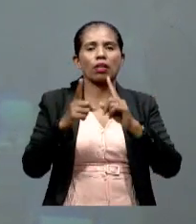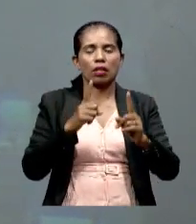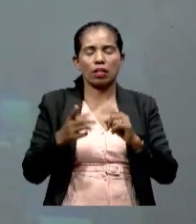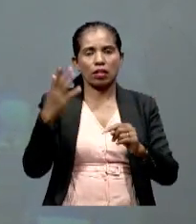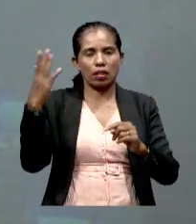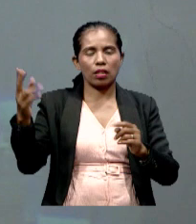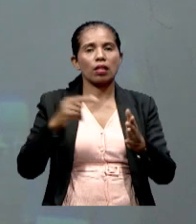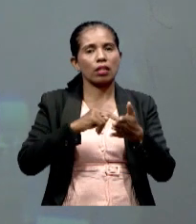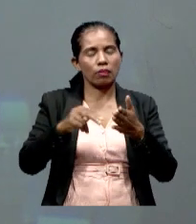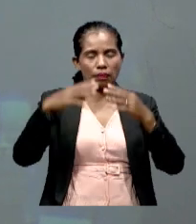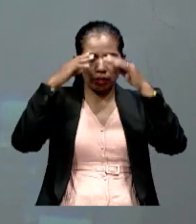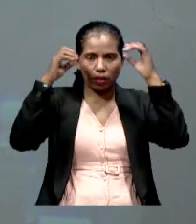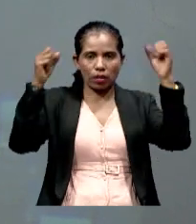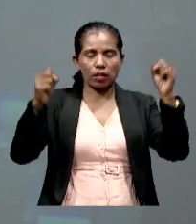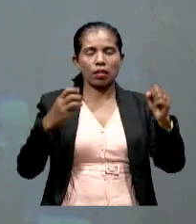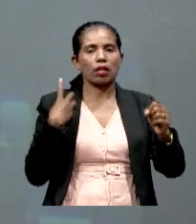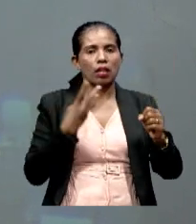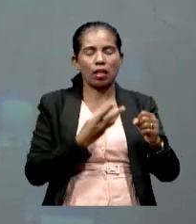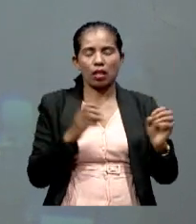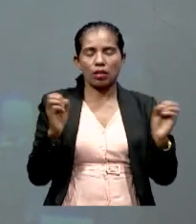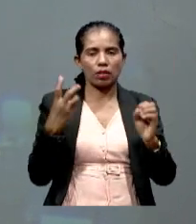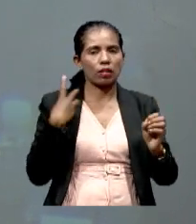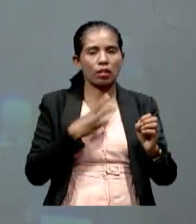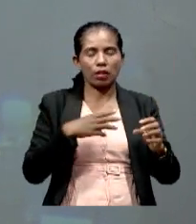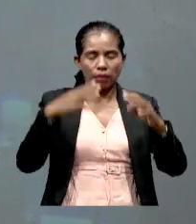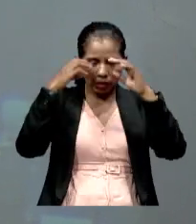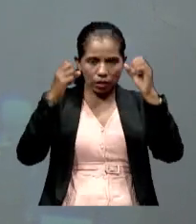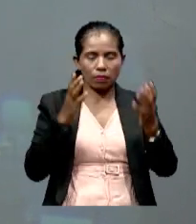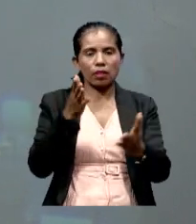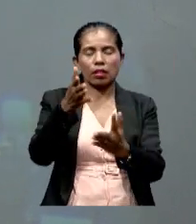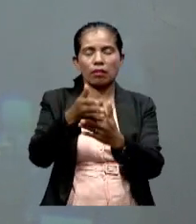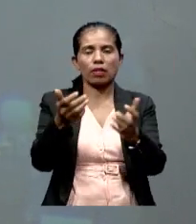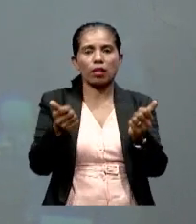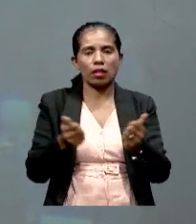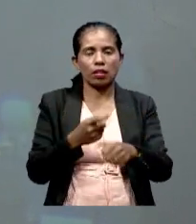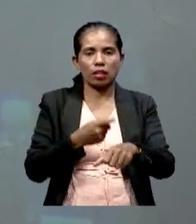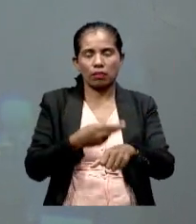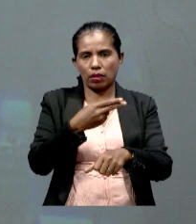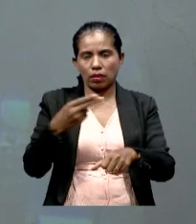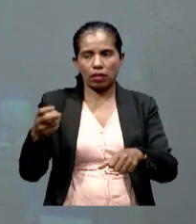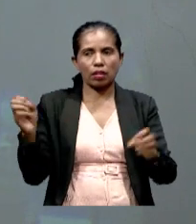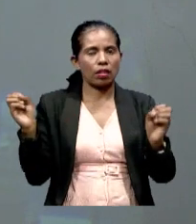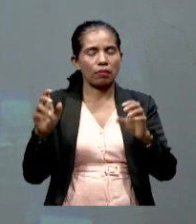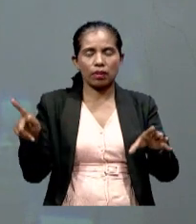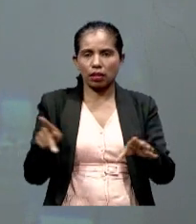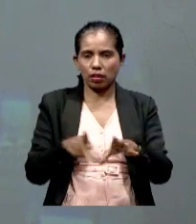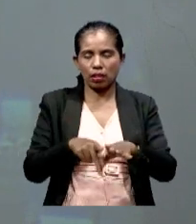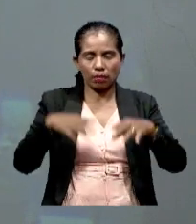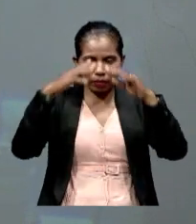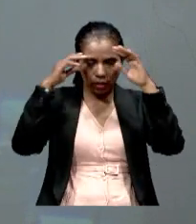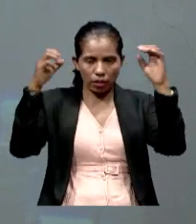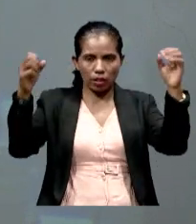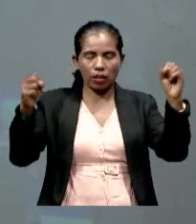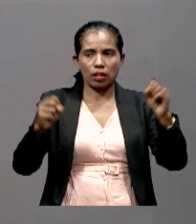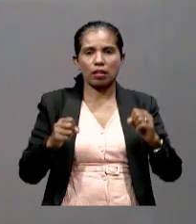nivel presidente da republika los itene presidente teng ba to fali ya al de yede tempo Indonesia i sei presenza do presidente da republika